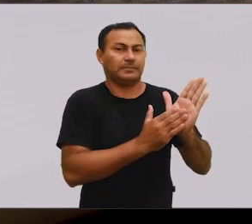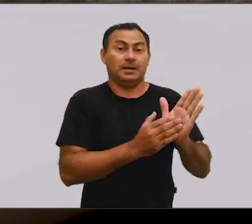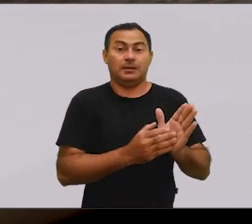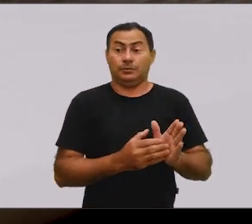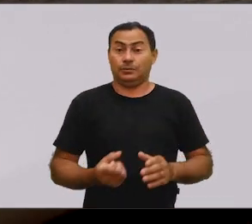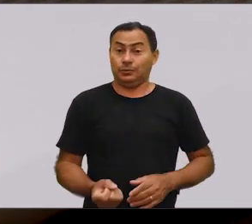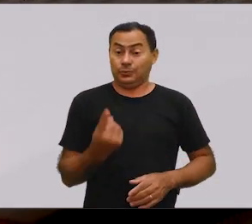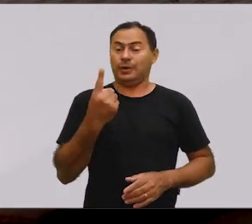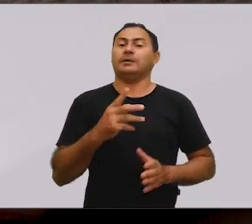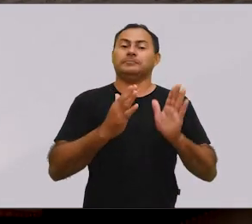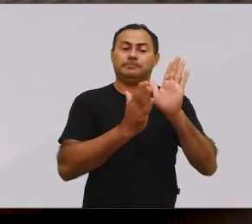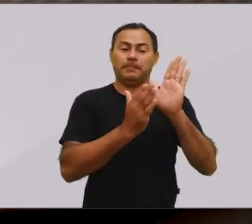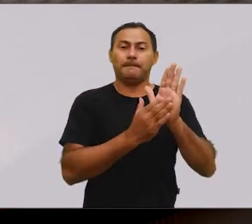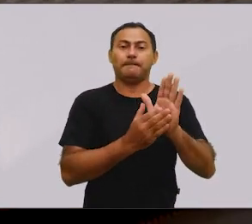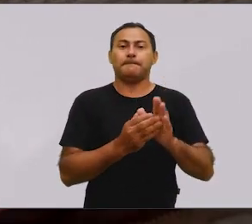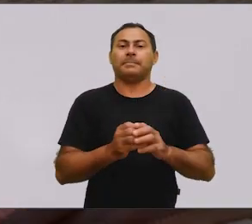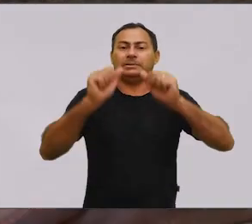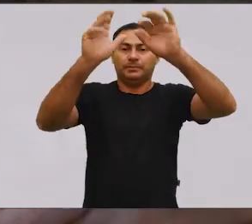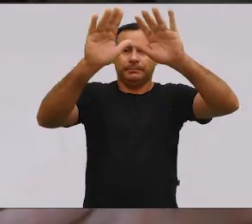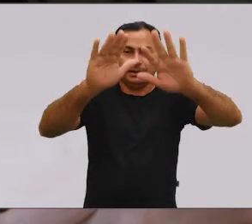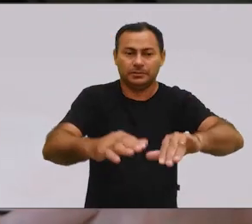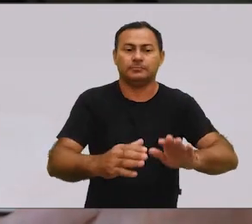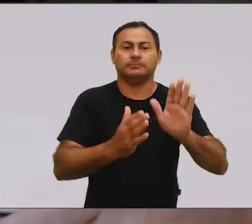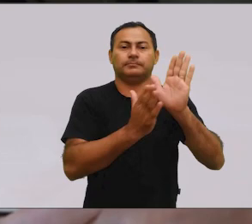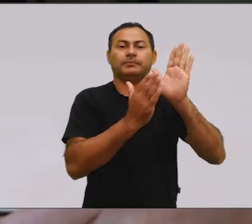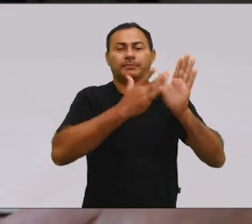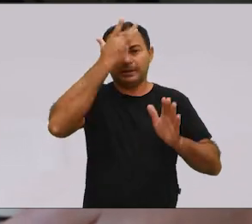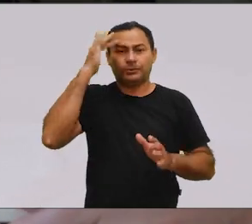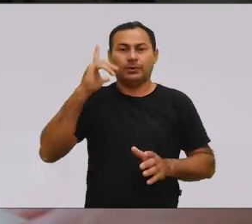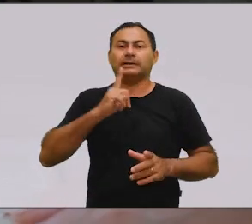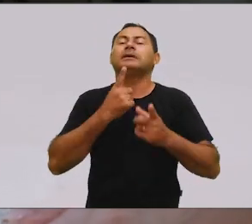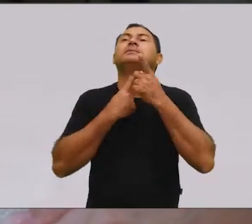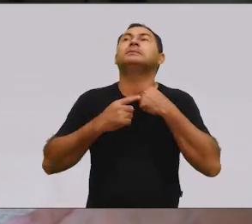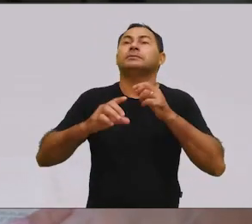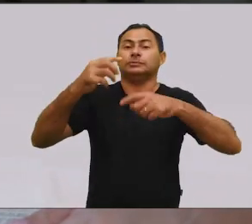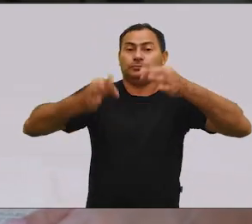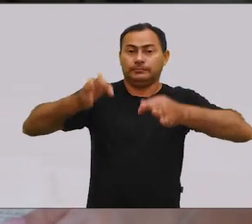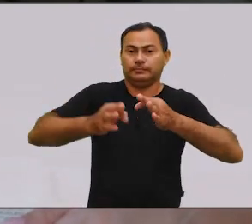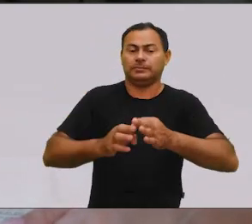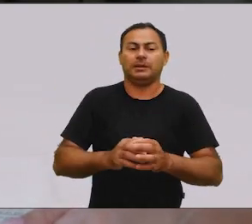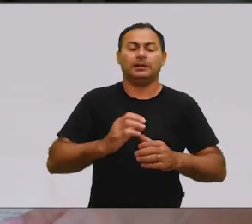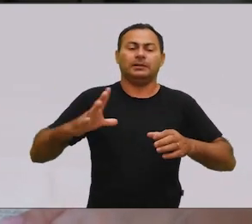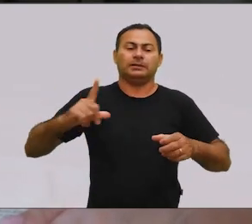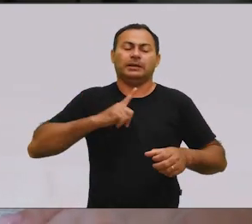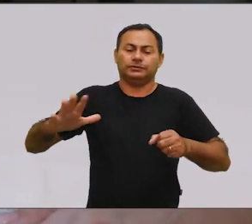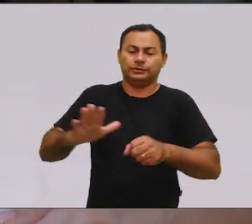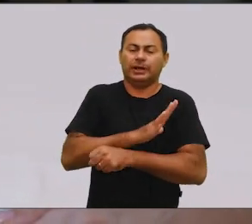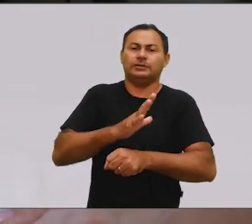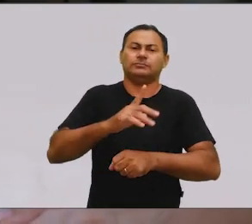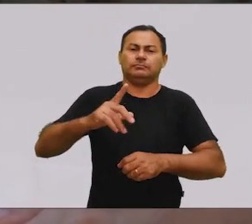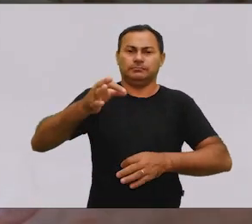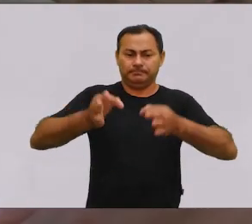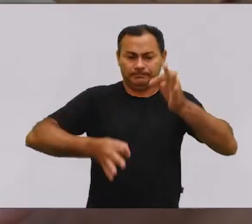é tremenda. É uma promessa de bênçãos. A promessa para os que têm fome e sede de justiça é que eles serão cheios